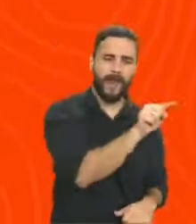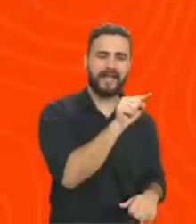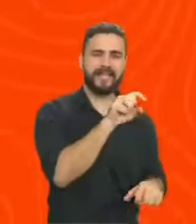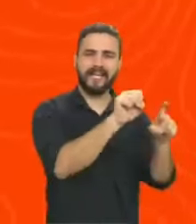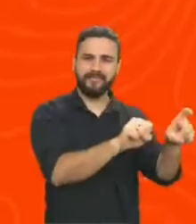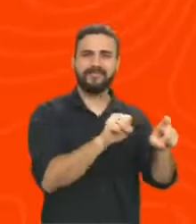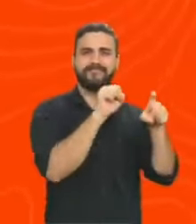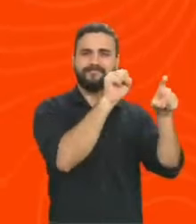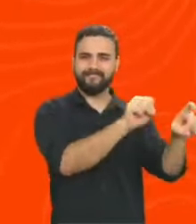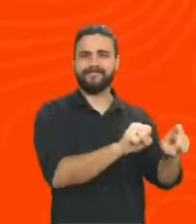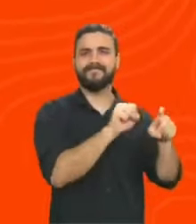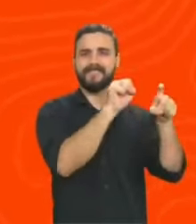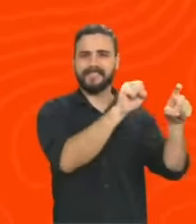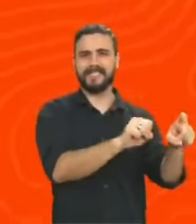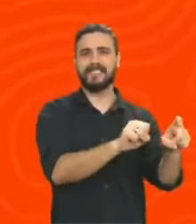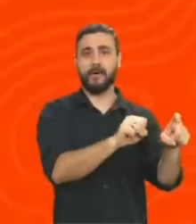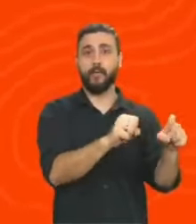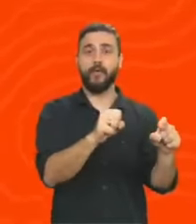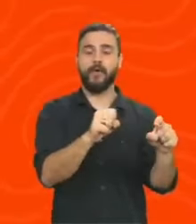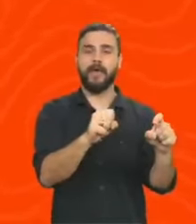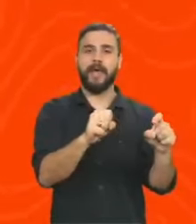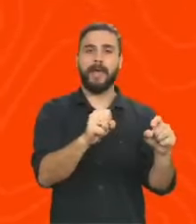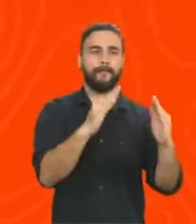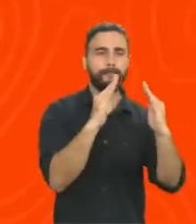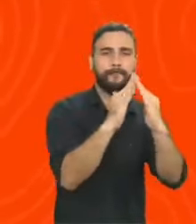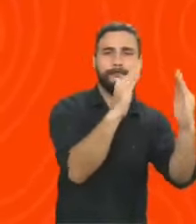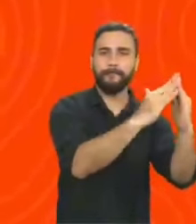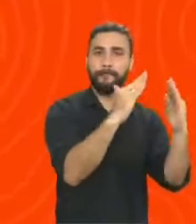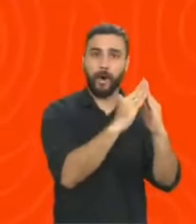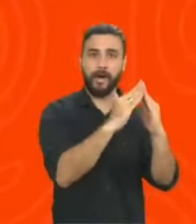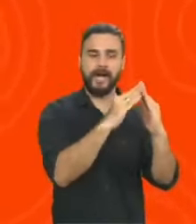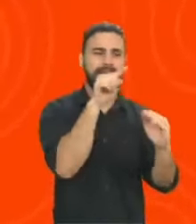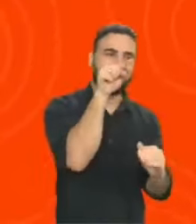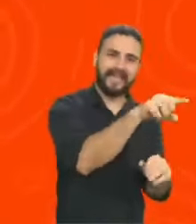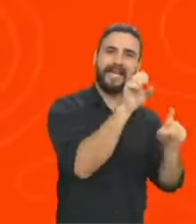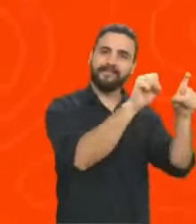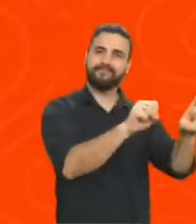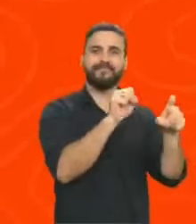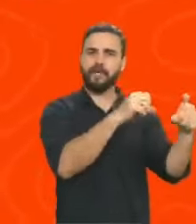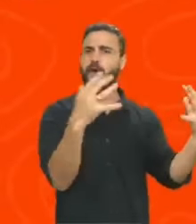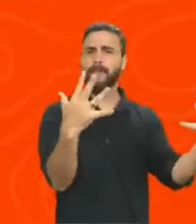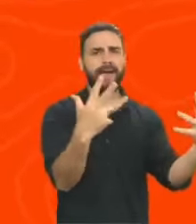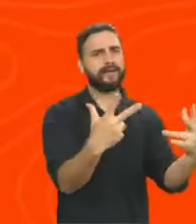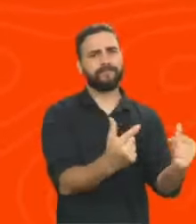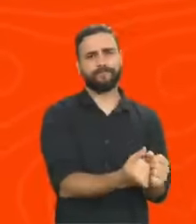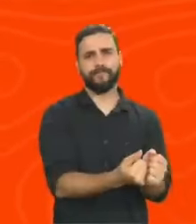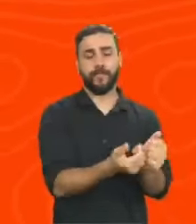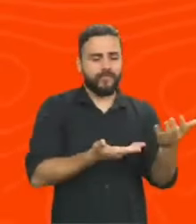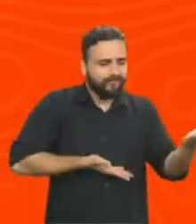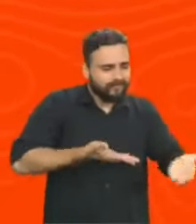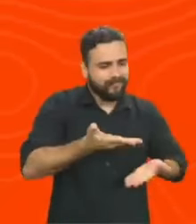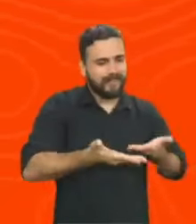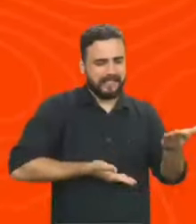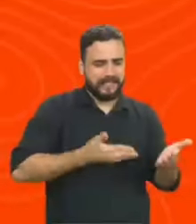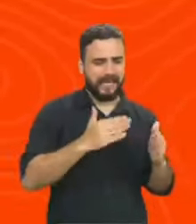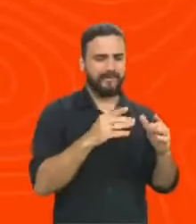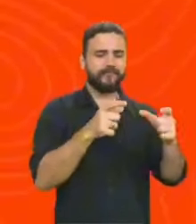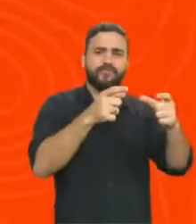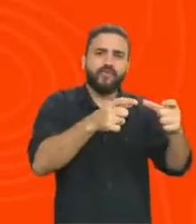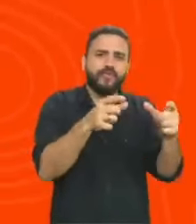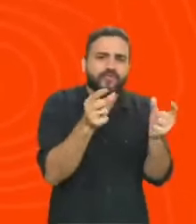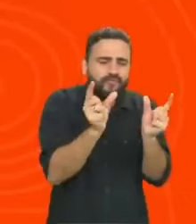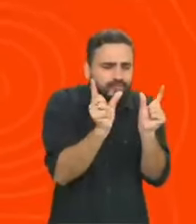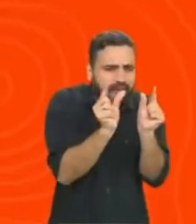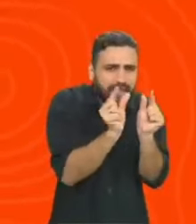grande parte da população de vilarejos e cidades de onde Ele está. Isso que eu acho fantástico. Ele serve a pequenos vilarejos ali do sertão,